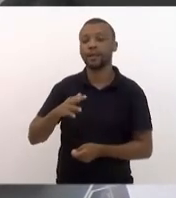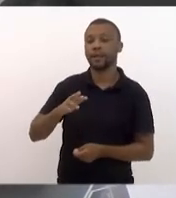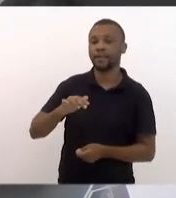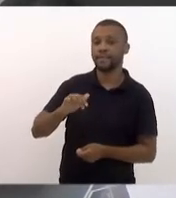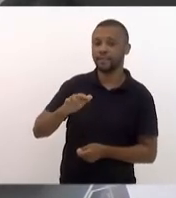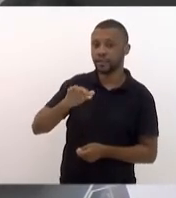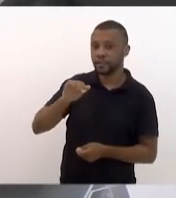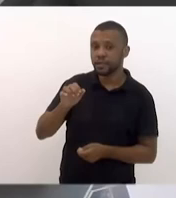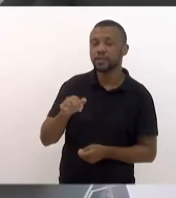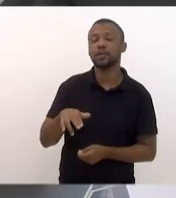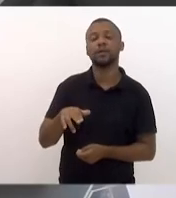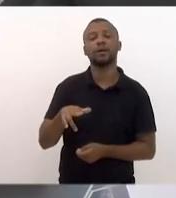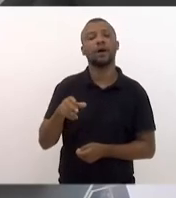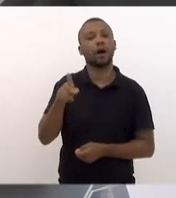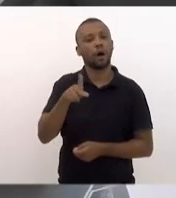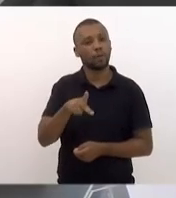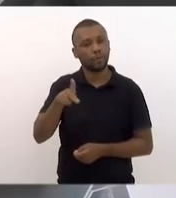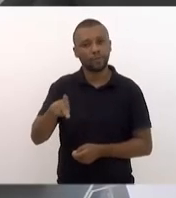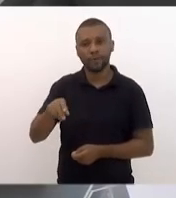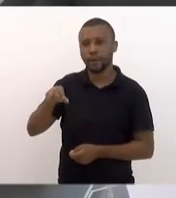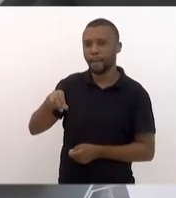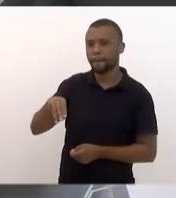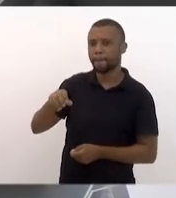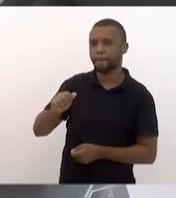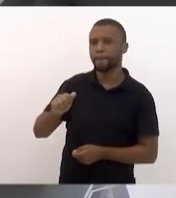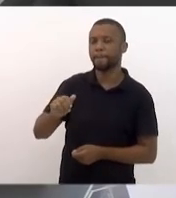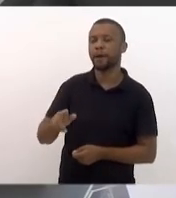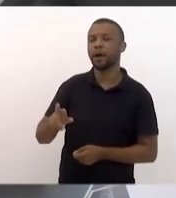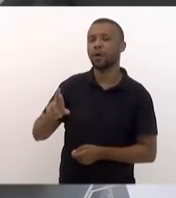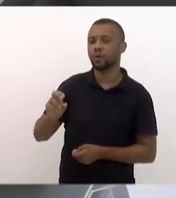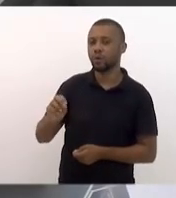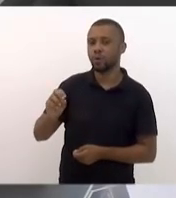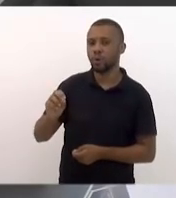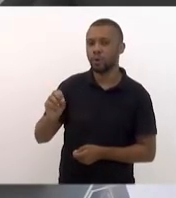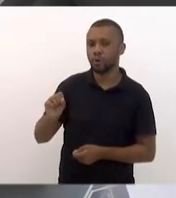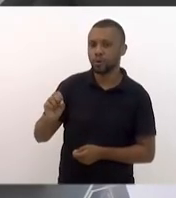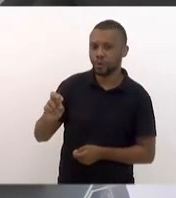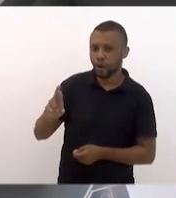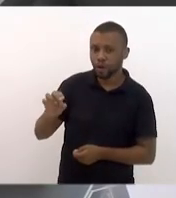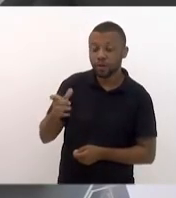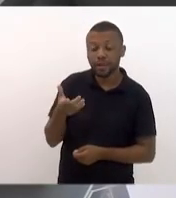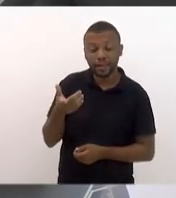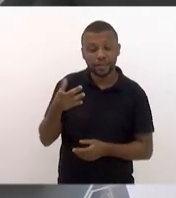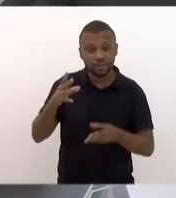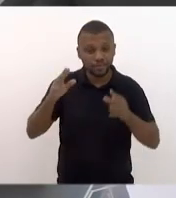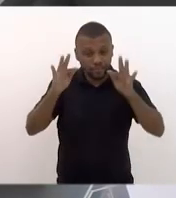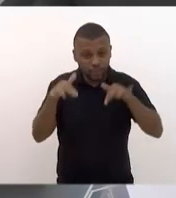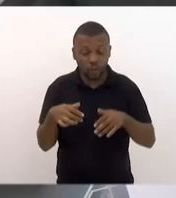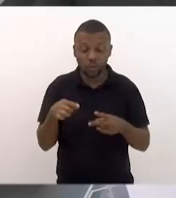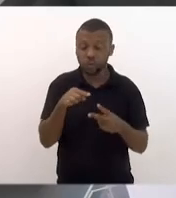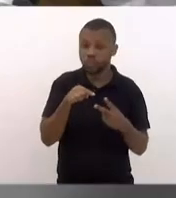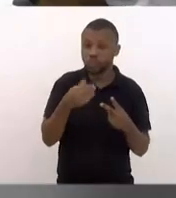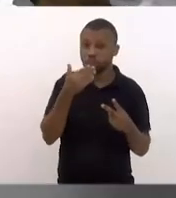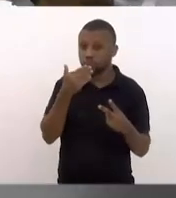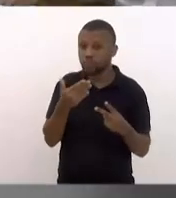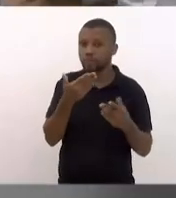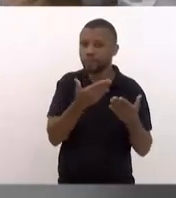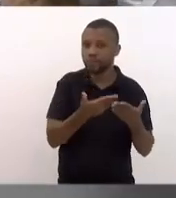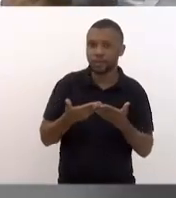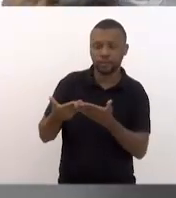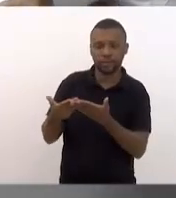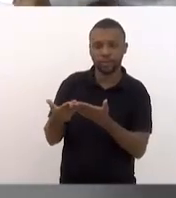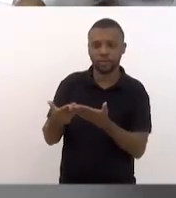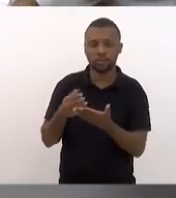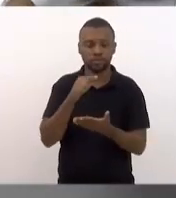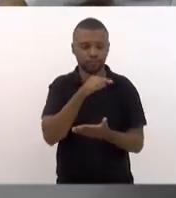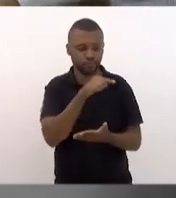Mauro Osório, que se dispôs a fazer uma apresentação inicial para nós. Queria ver se a gente pode terminar com dois encaminhamentos. Um tem a ver com o Rio